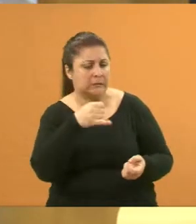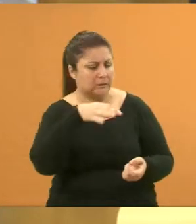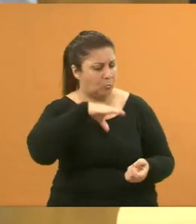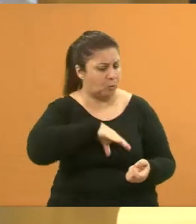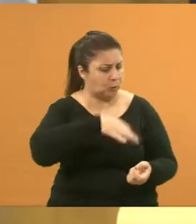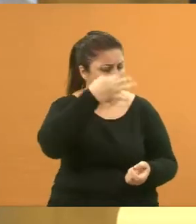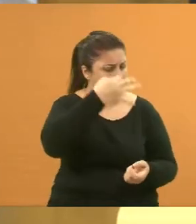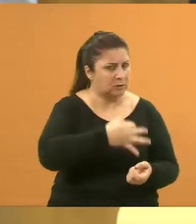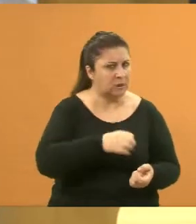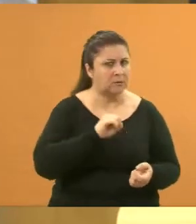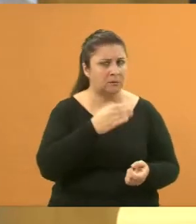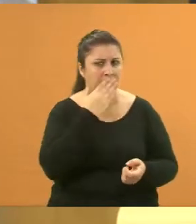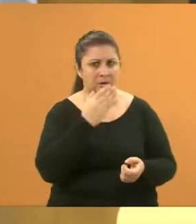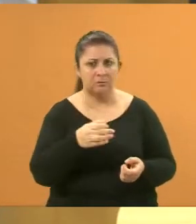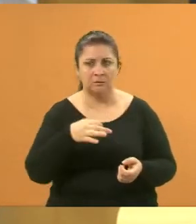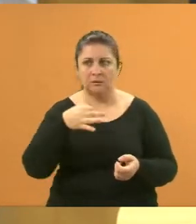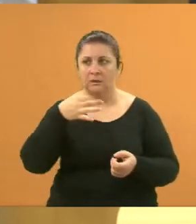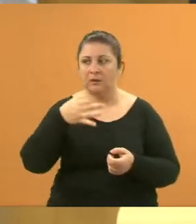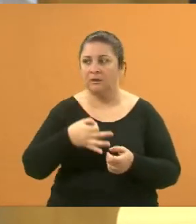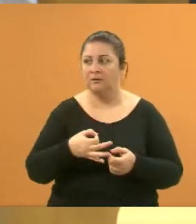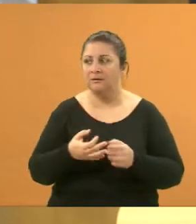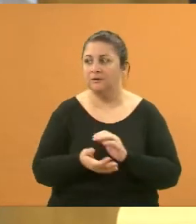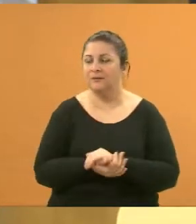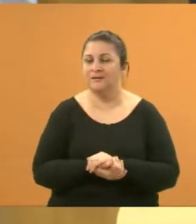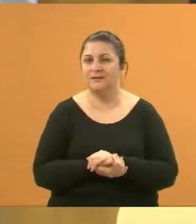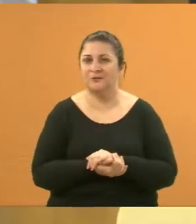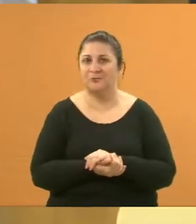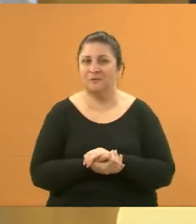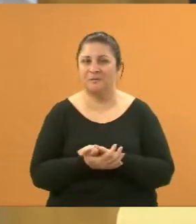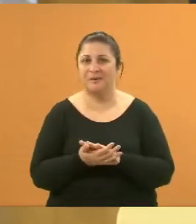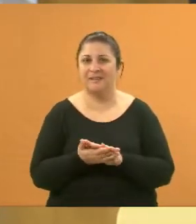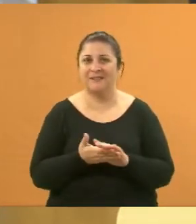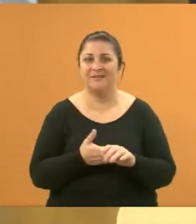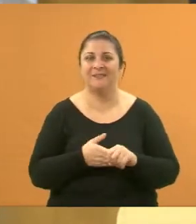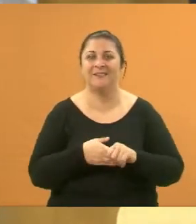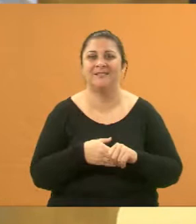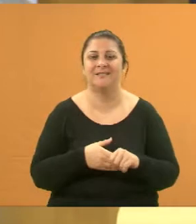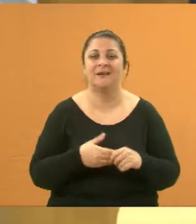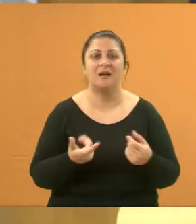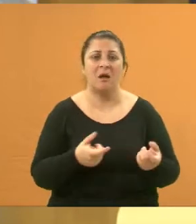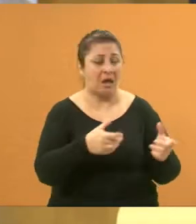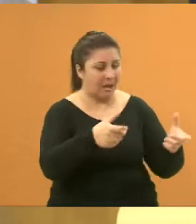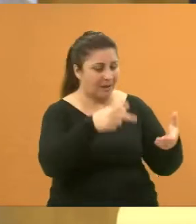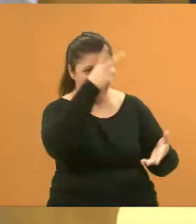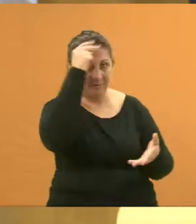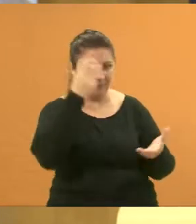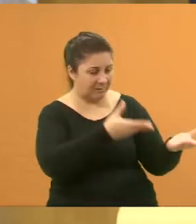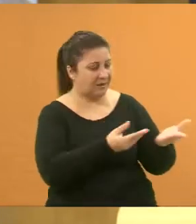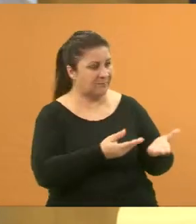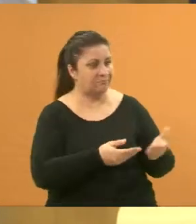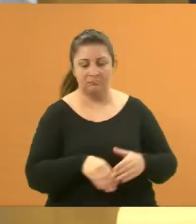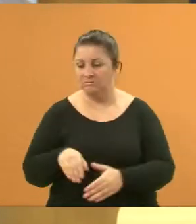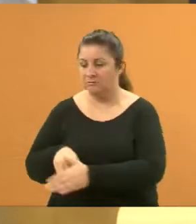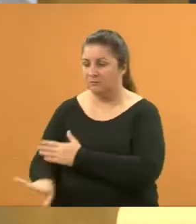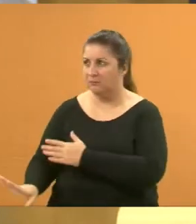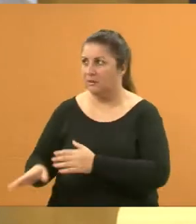ver se está certo o pedido. Aí eu acho que chega lá na prefeitura, eles colocam na gaveta e pronto.